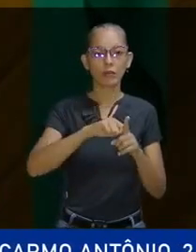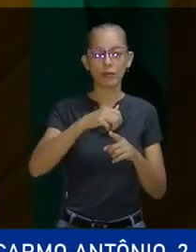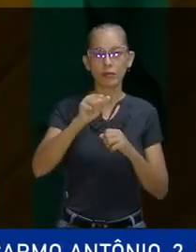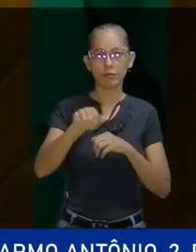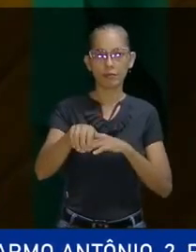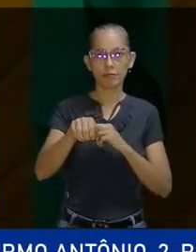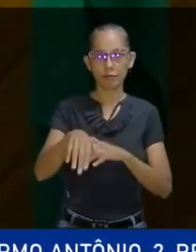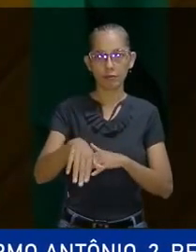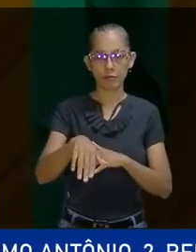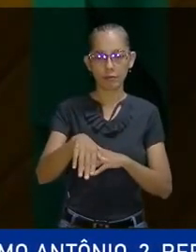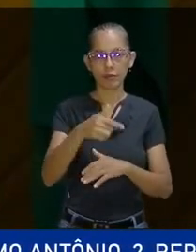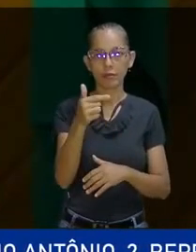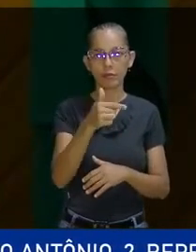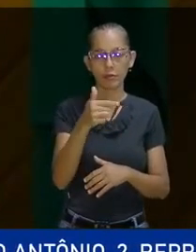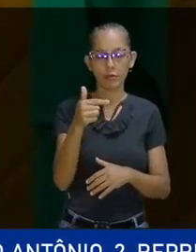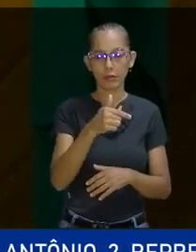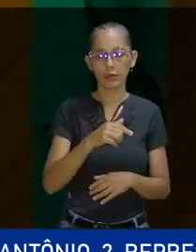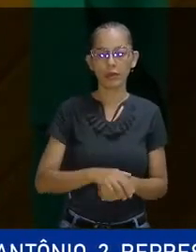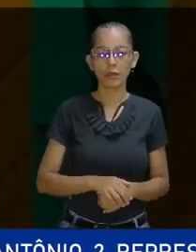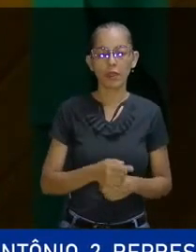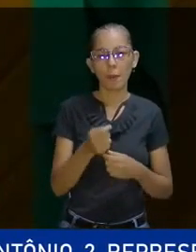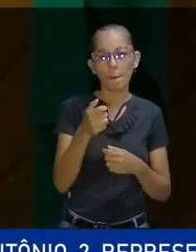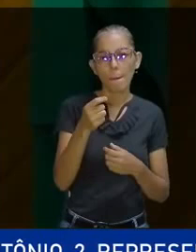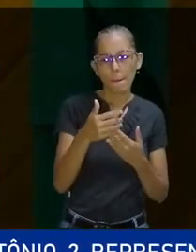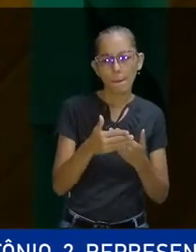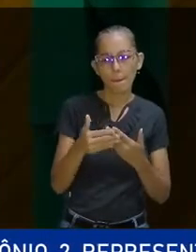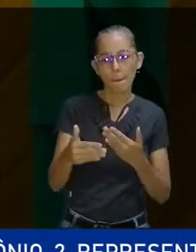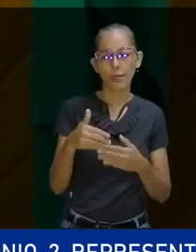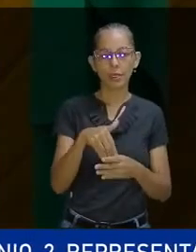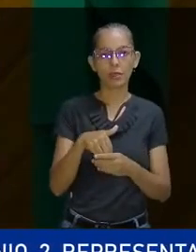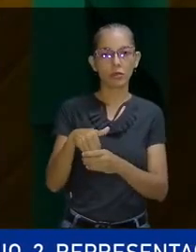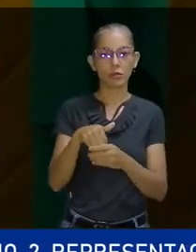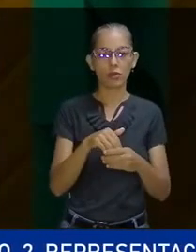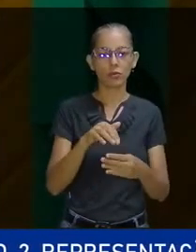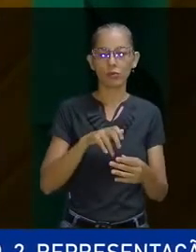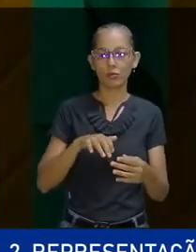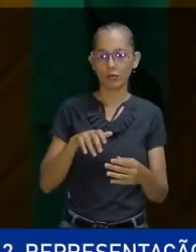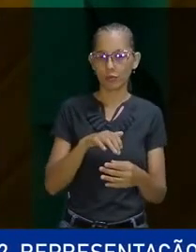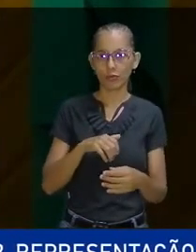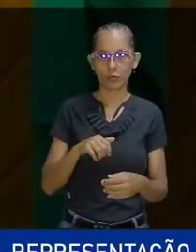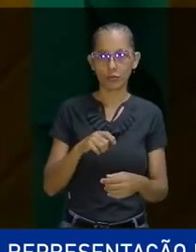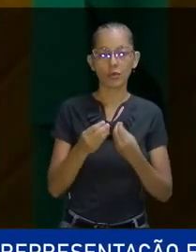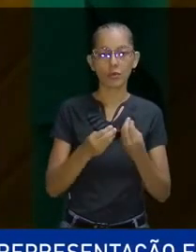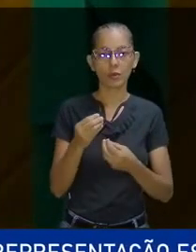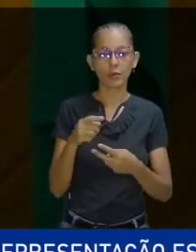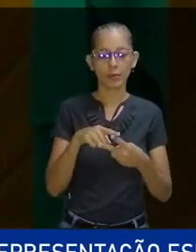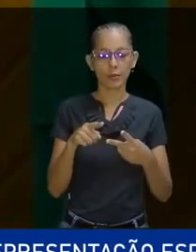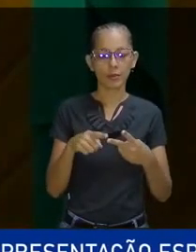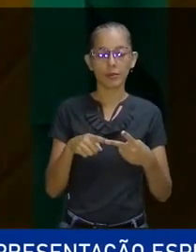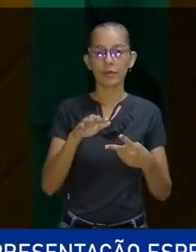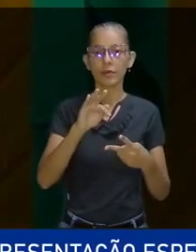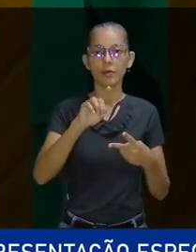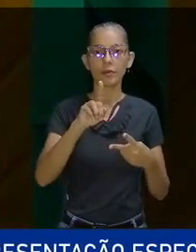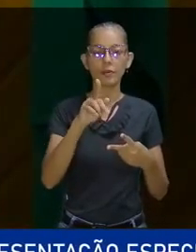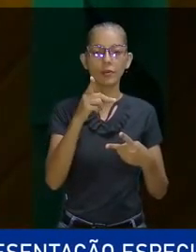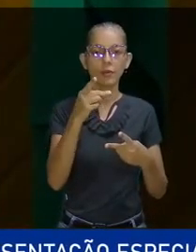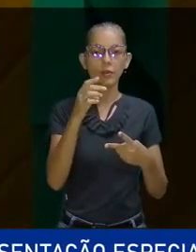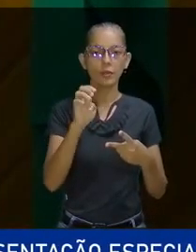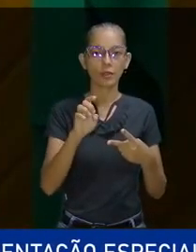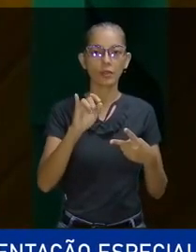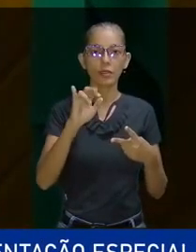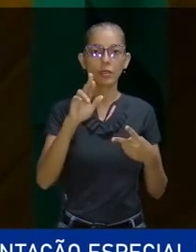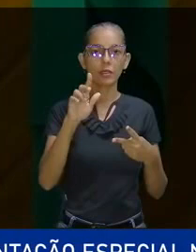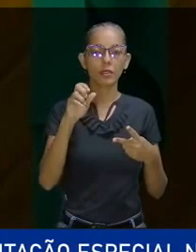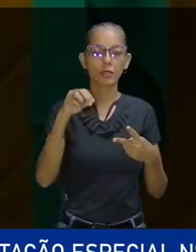vésperas, portanto, do primeiro turno das eleições, quando o veículo conduzido por Felipe Barreto e Irlon Moraes foi detido em barreira